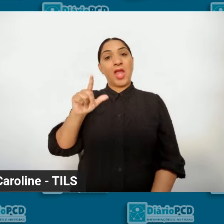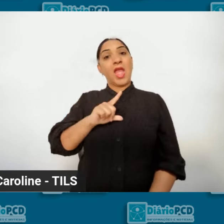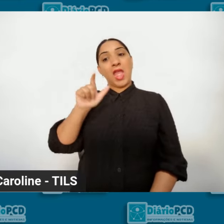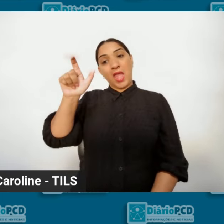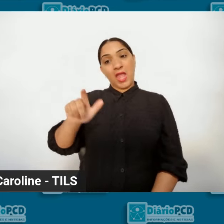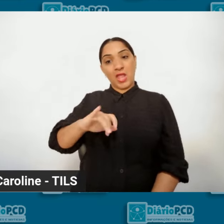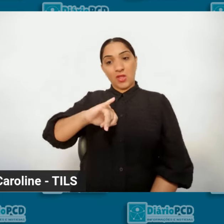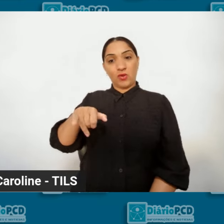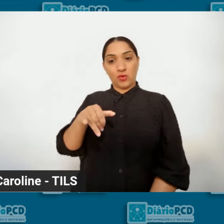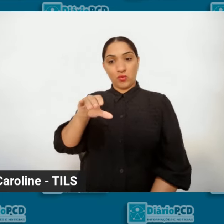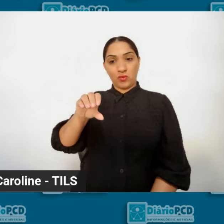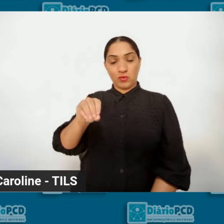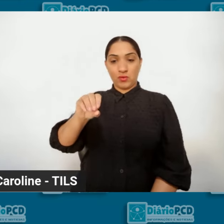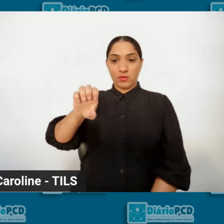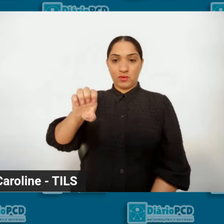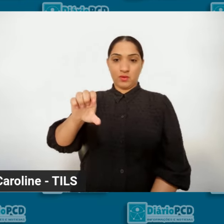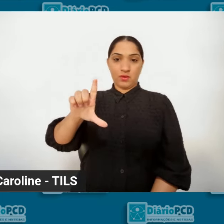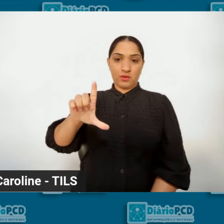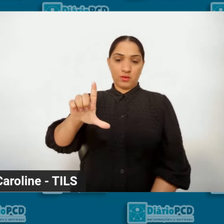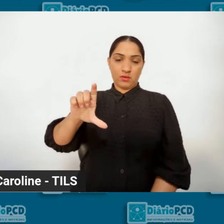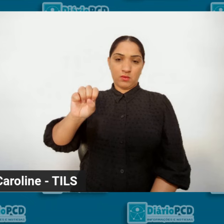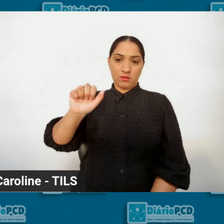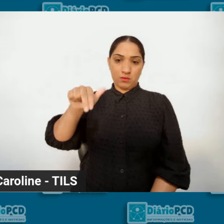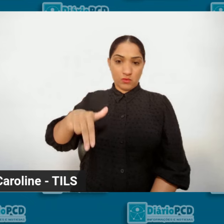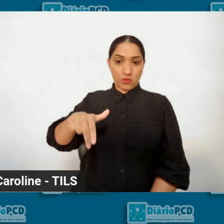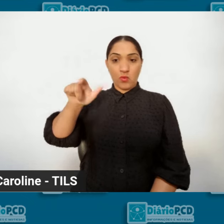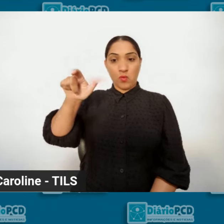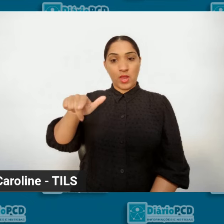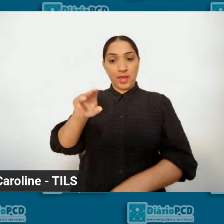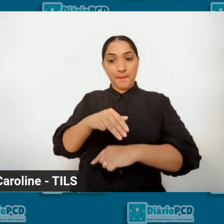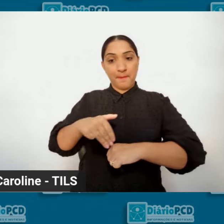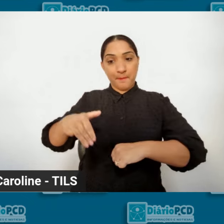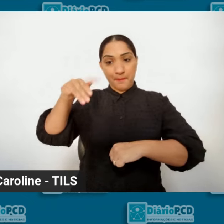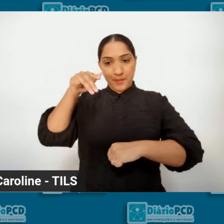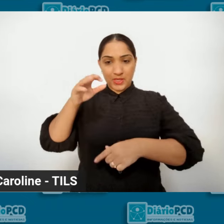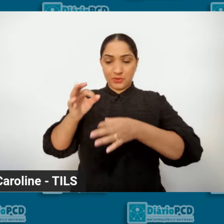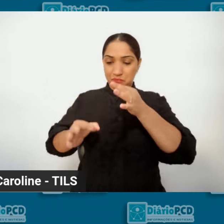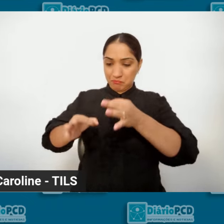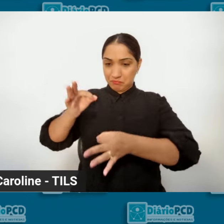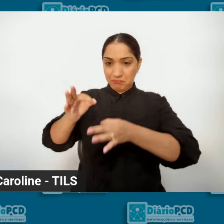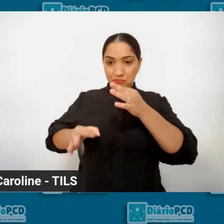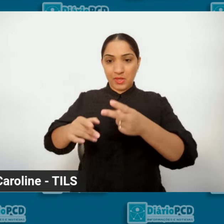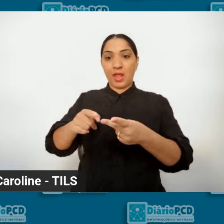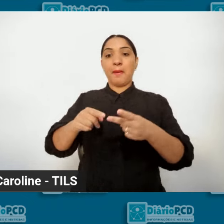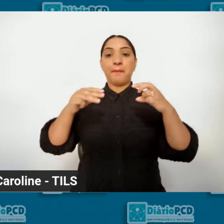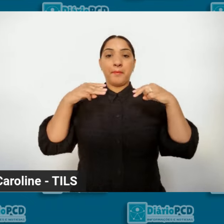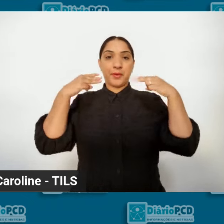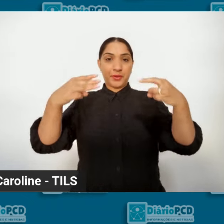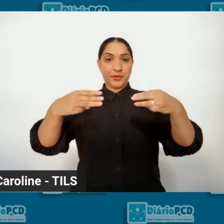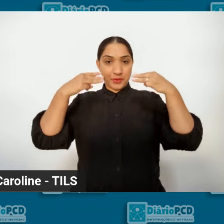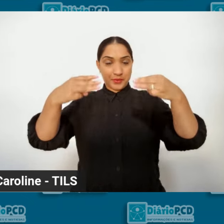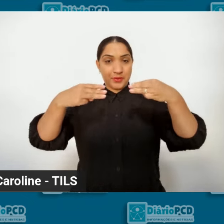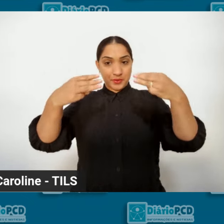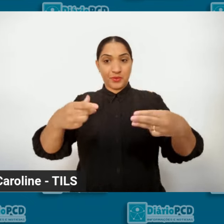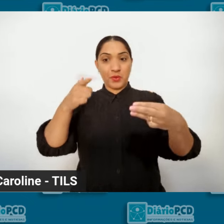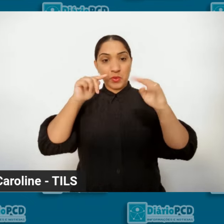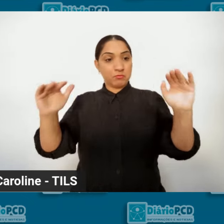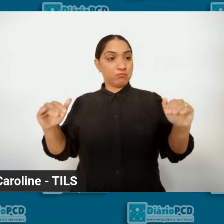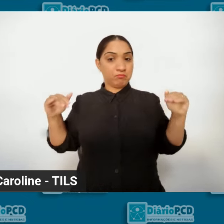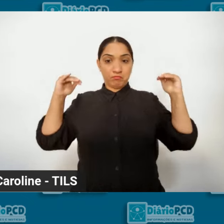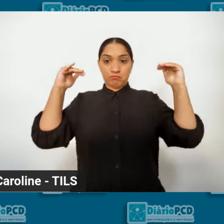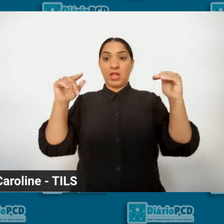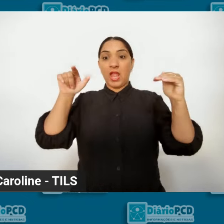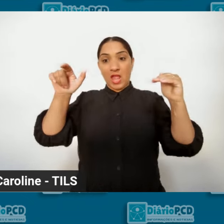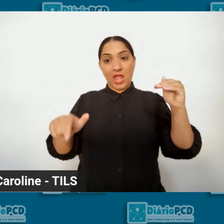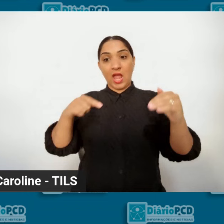Joelson Dias, mestre em Direito pela Universidade de Harvard, foi ministro do Tribunal Superior Eleitoral, ele é